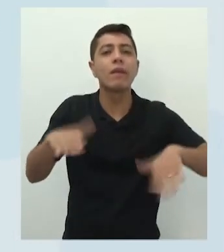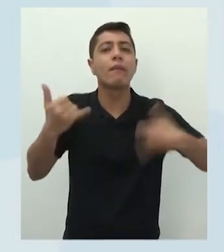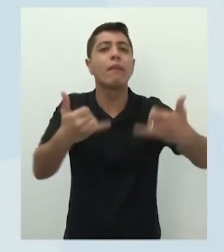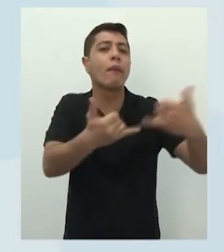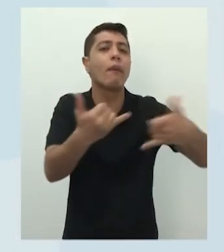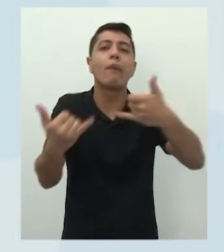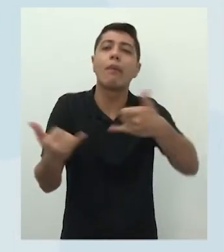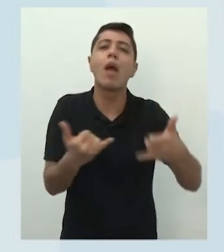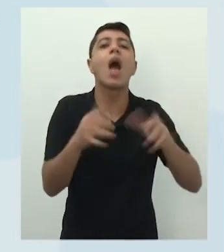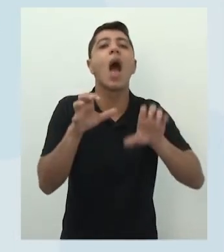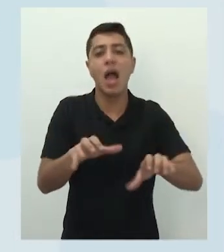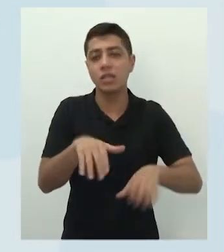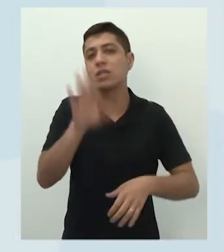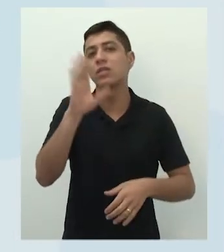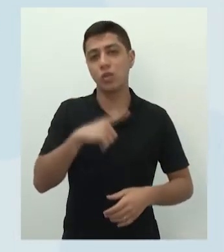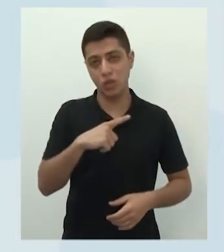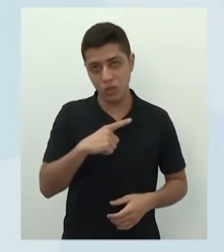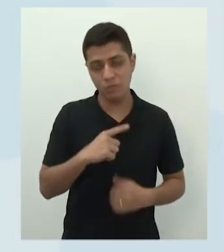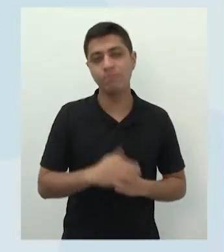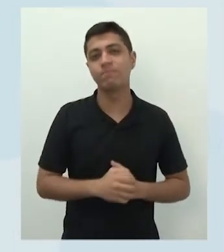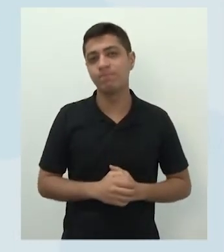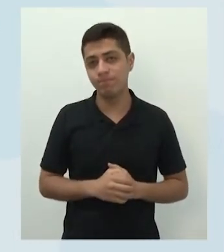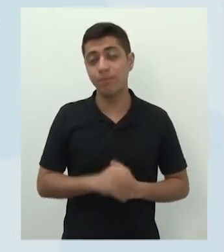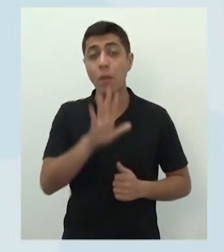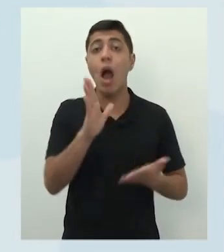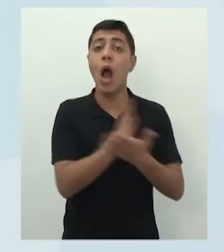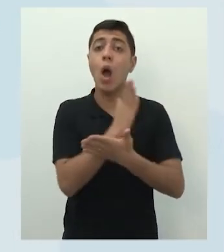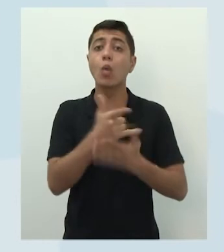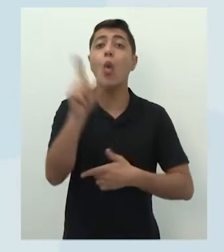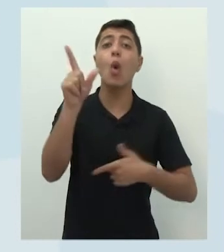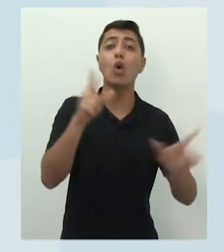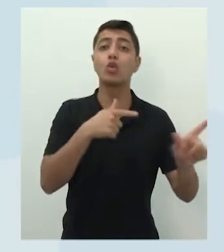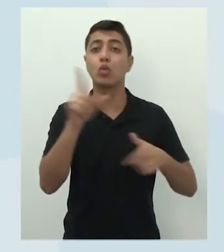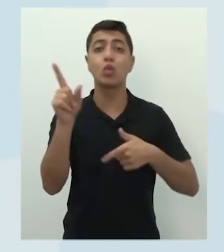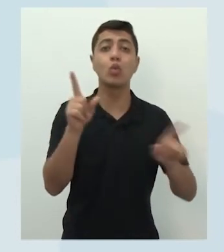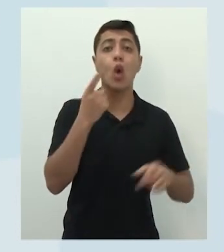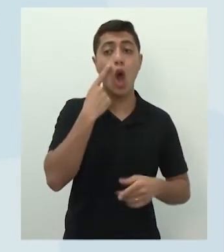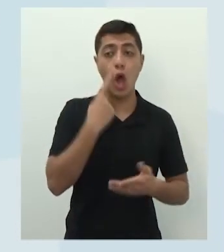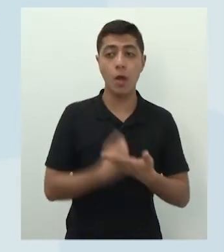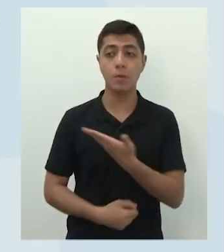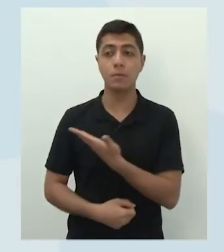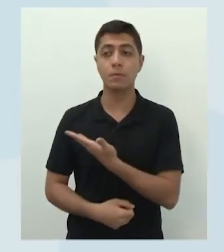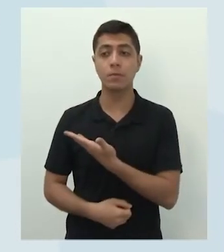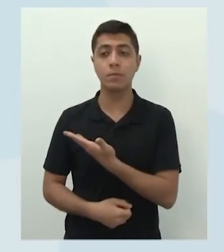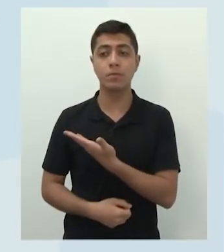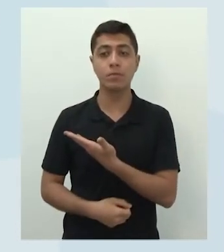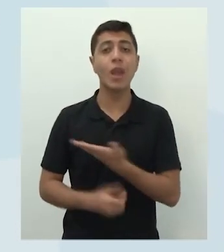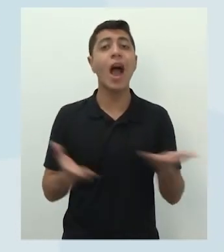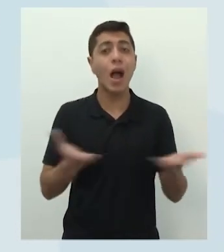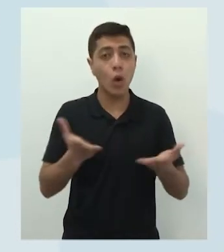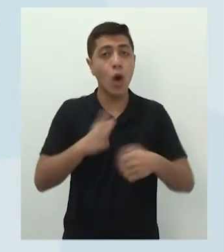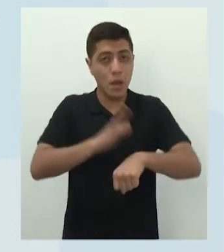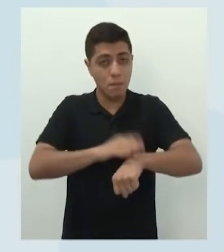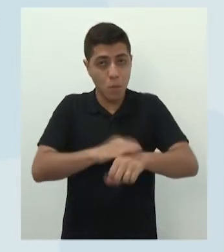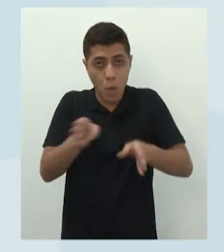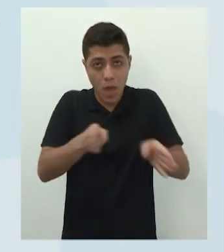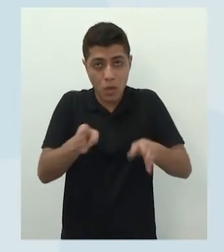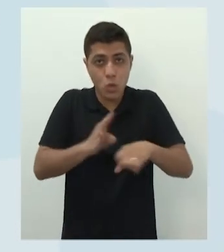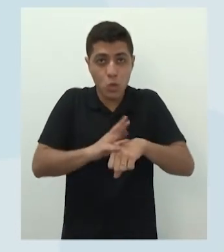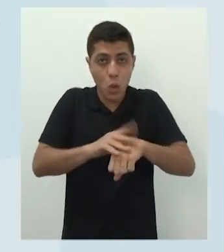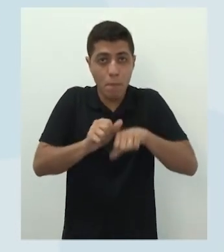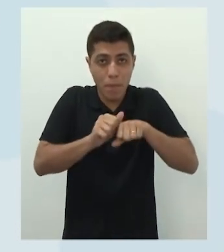já fez um jogo de asfixia. Isso é um outro problema que você, depois na hora da conversa, da discussão, a gente pode falar mais sobre